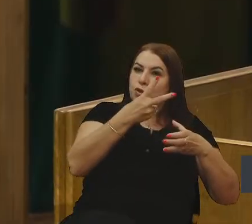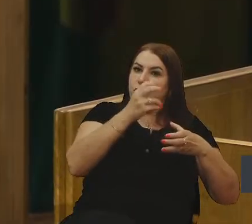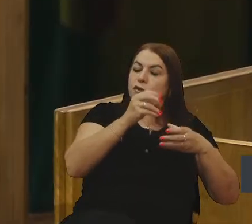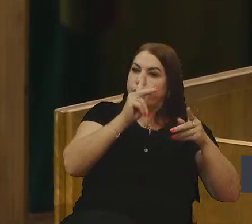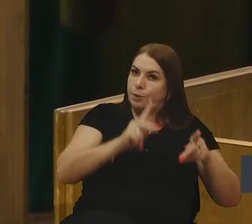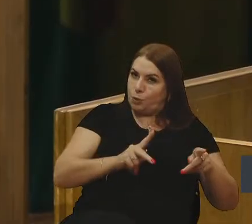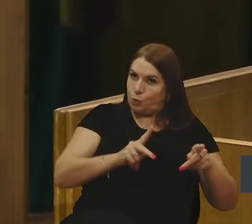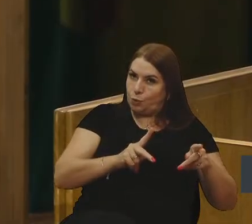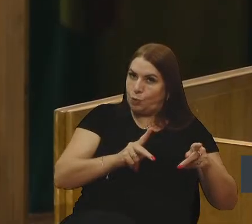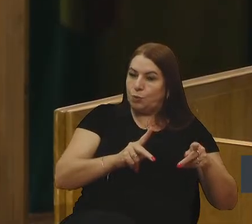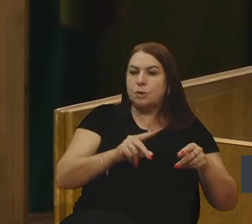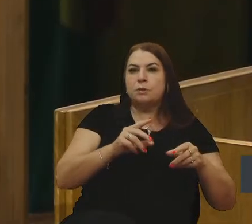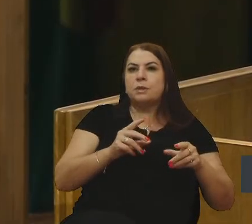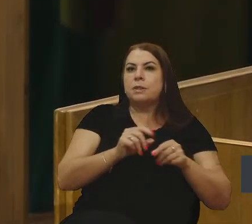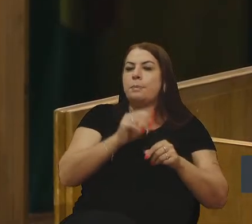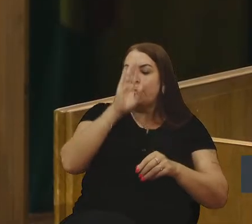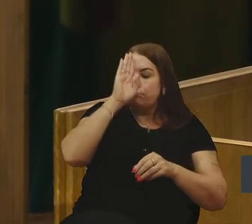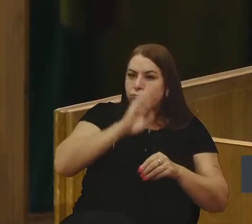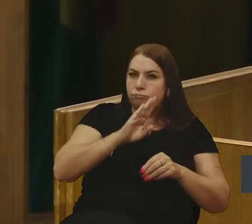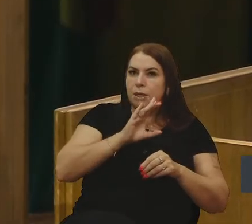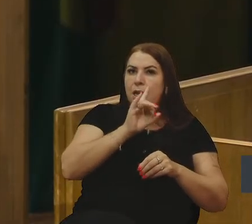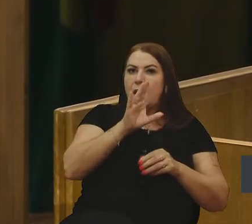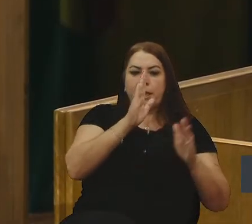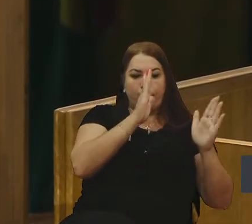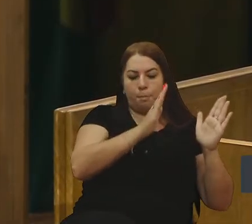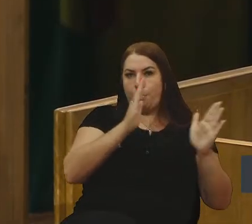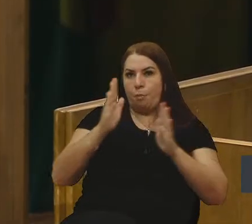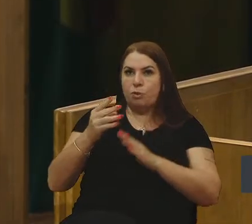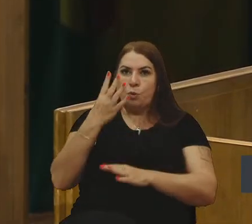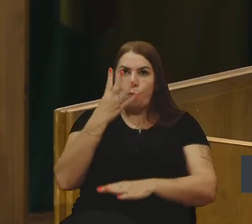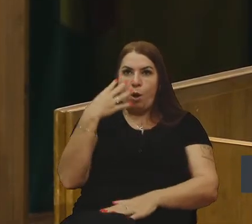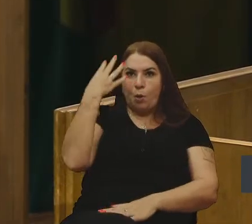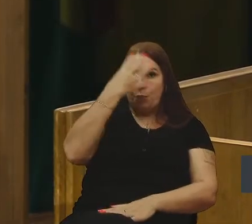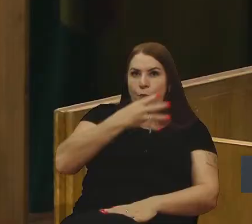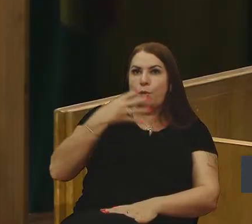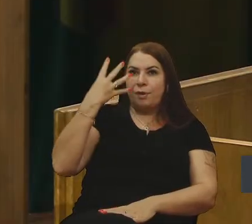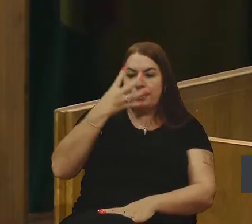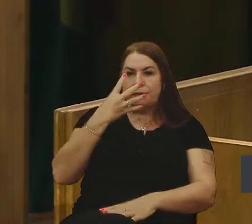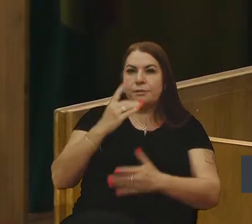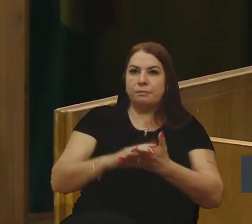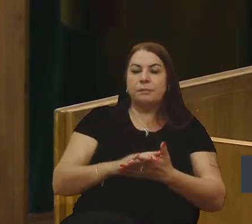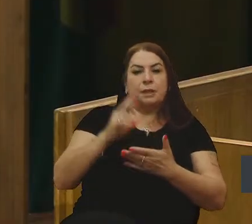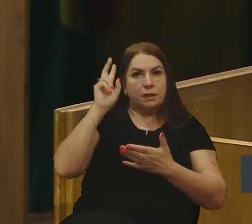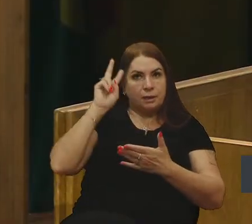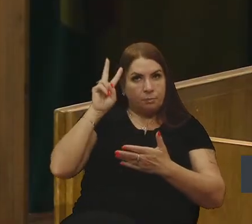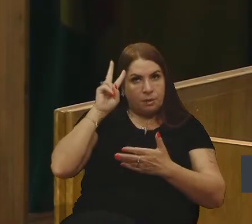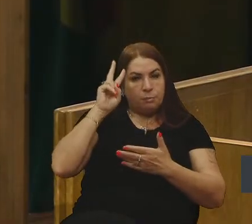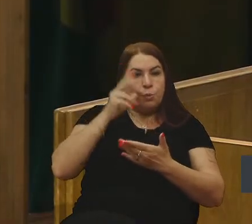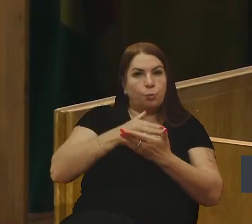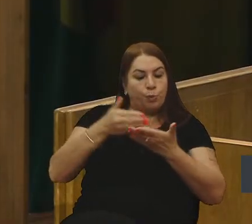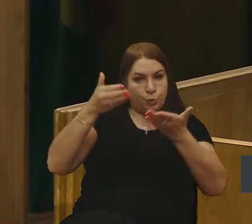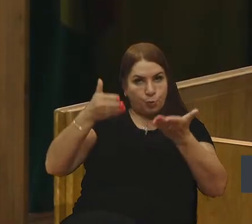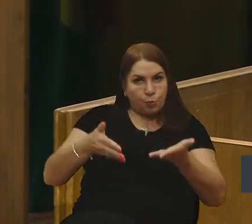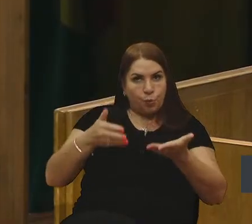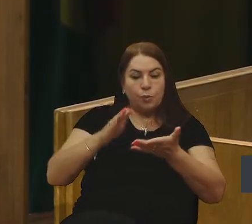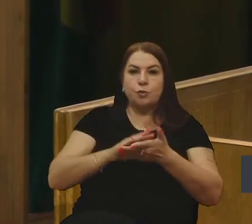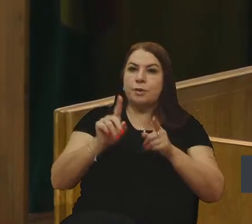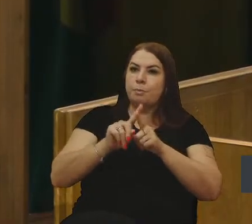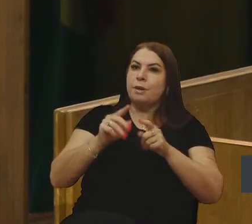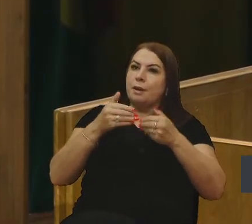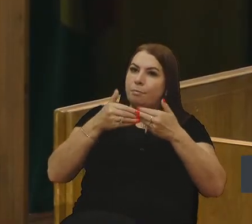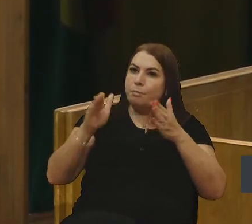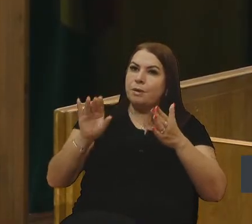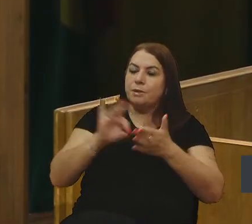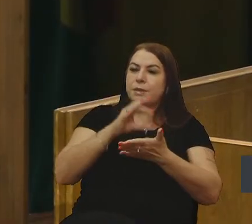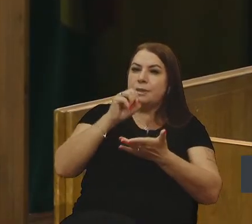pessoas, totalmente gratuito. Cada módulo terá 4 horas de duração. Lembramos que, a partir de hoje, estão abertas